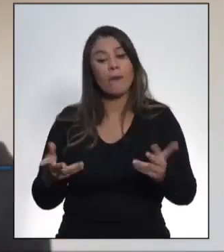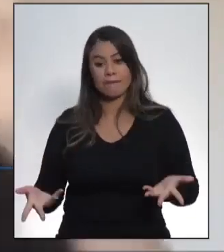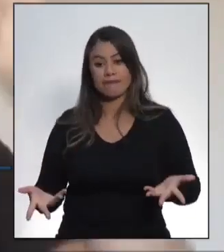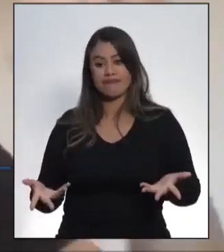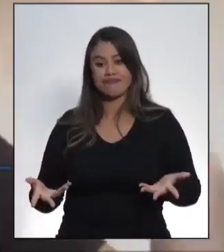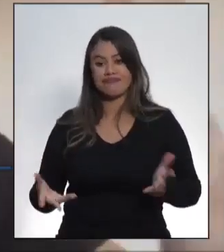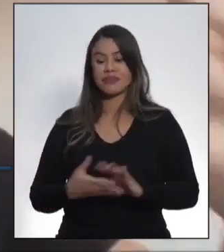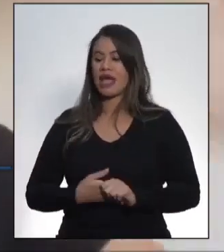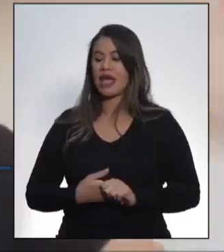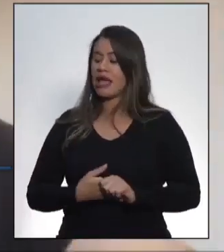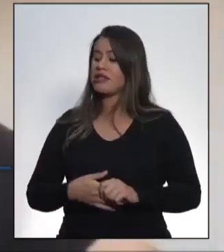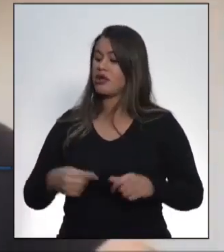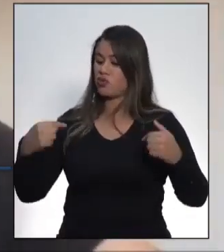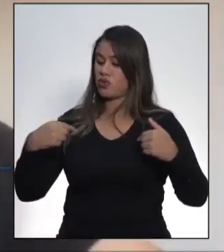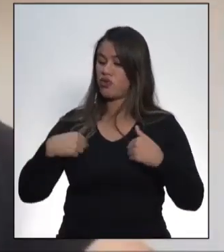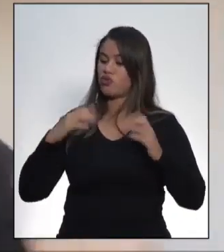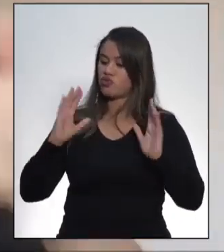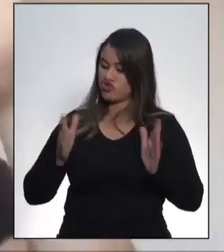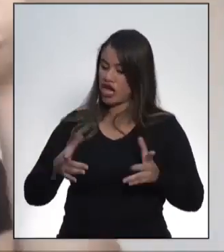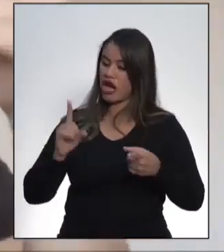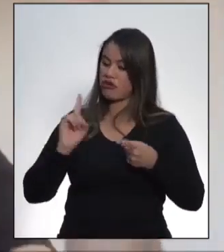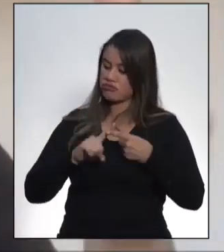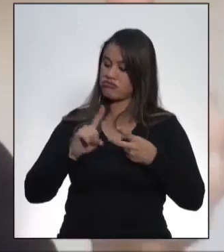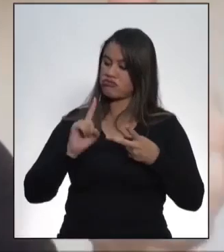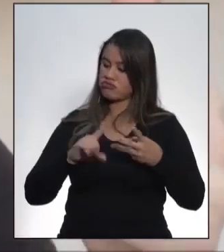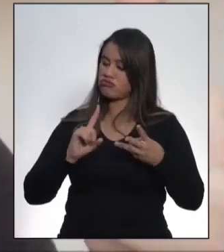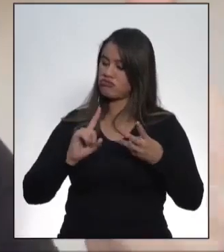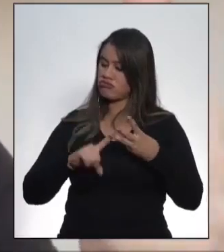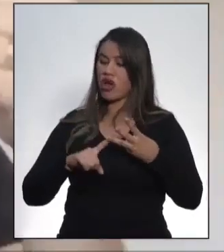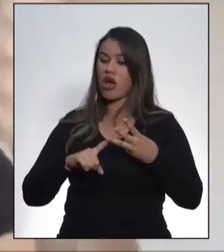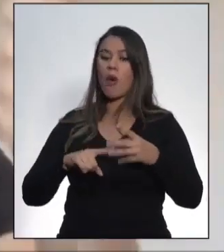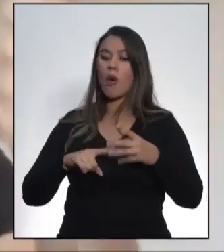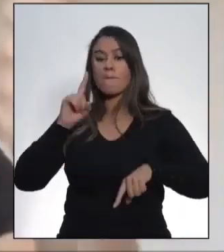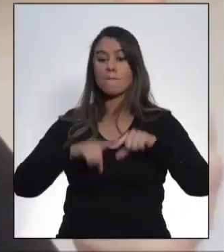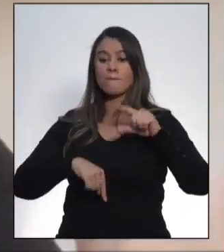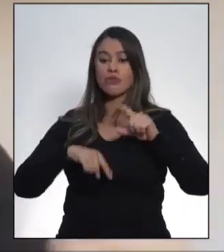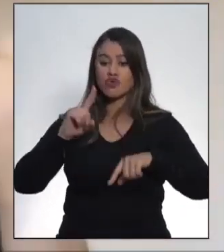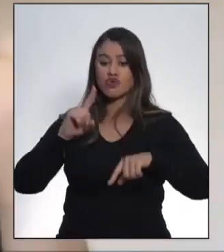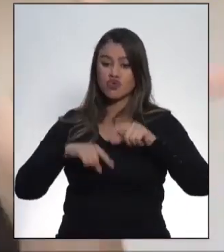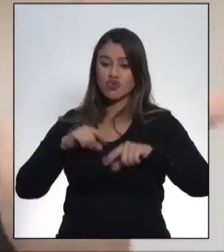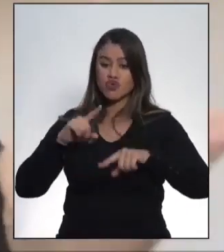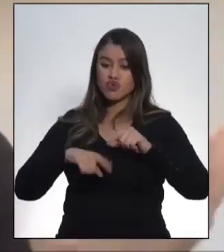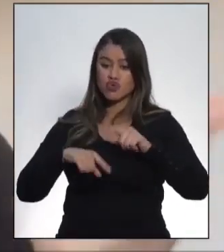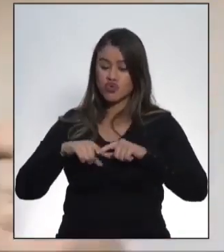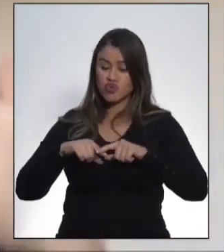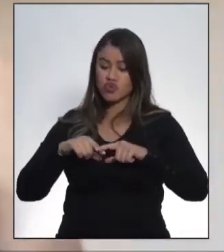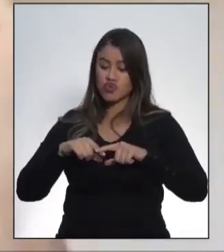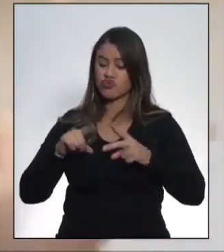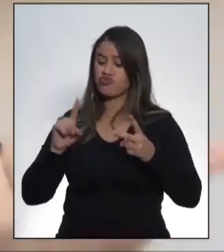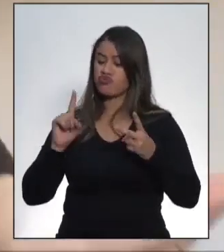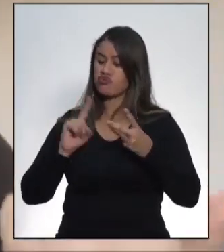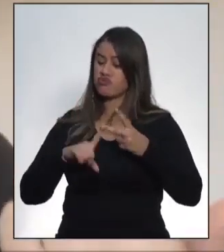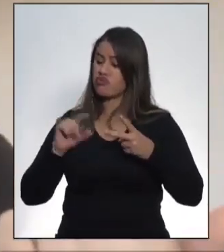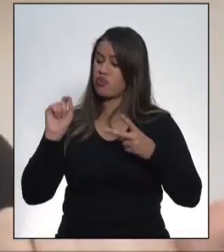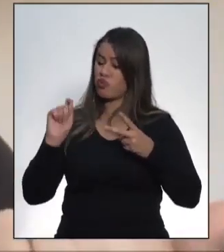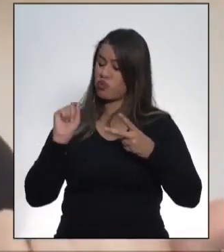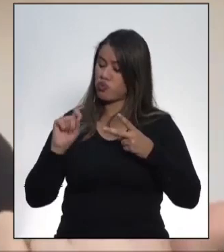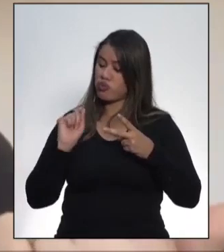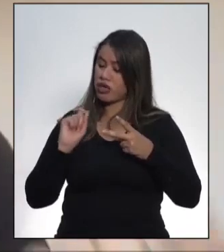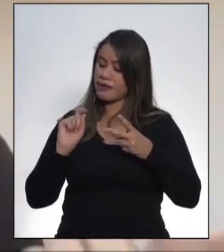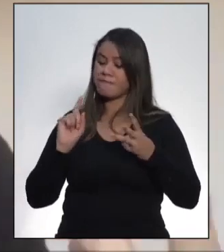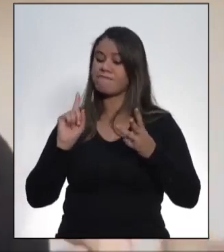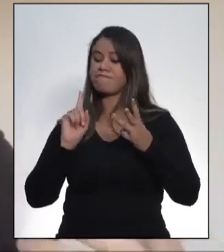serviço, onde você vai vendê-lo. Então, depois do produto, o que vem a praça? Onde vai ser